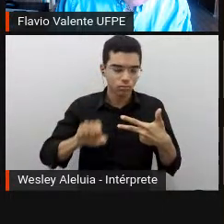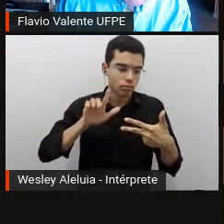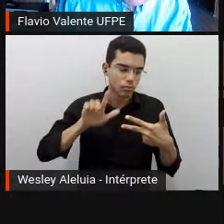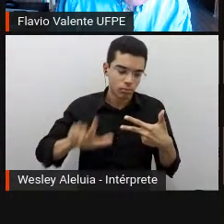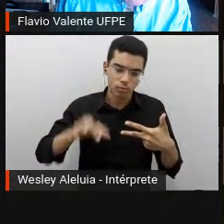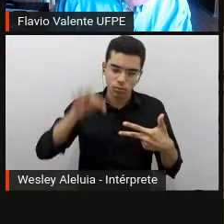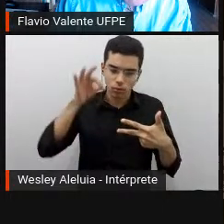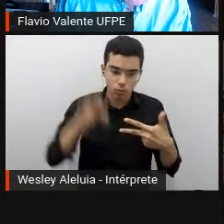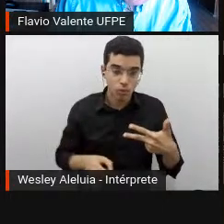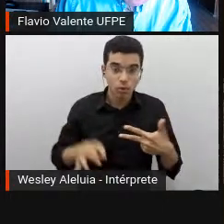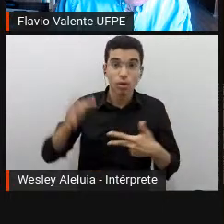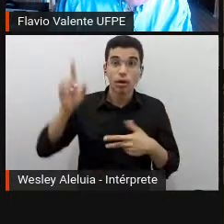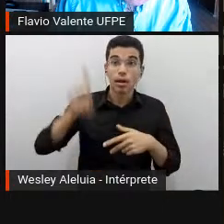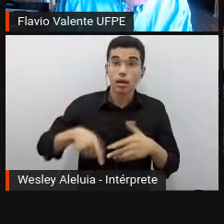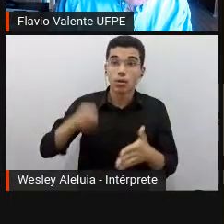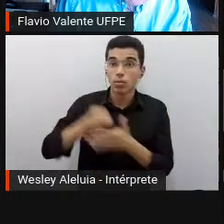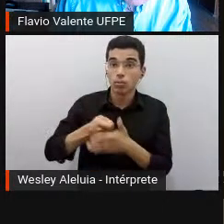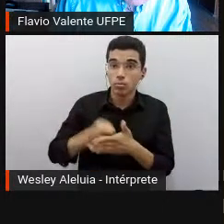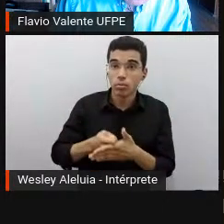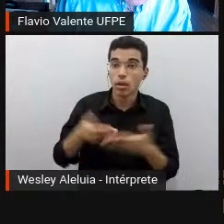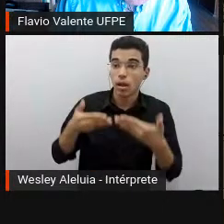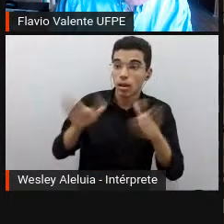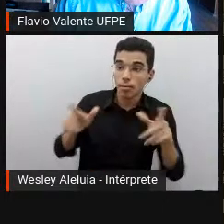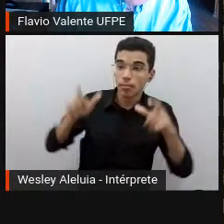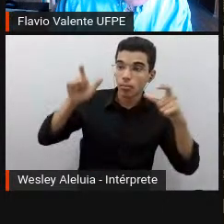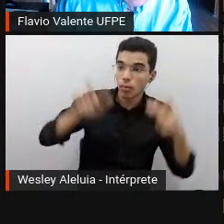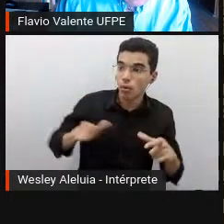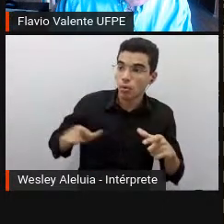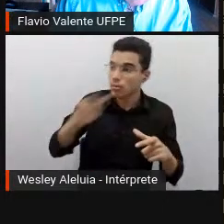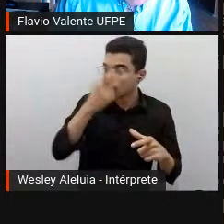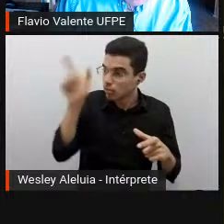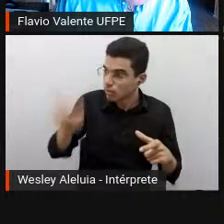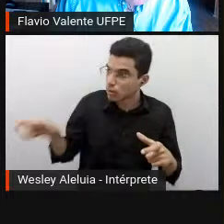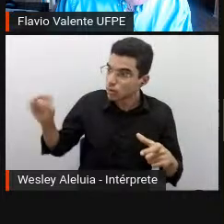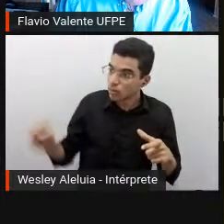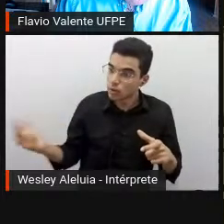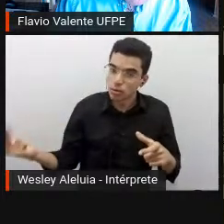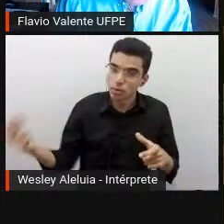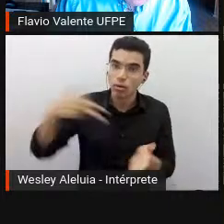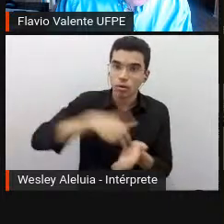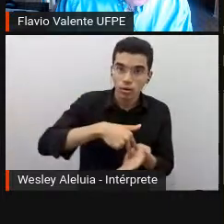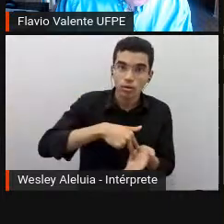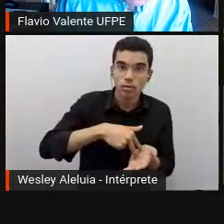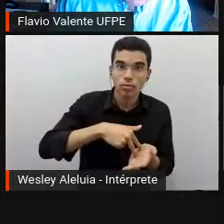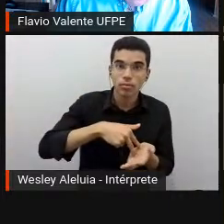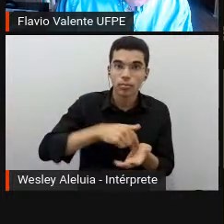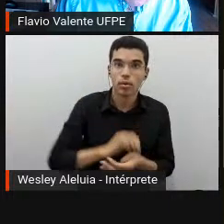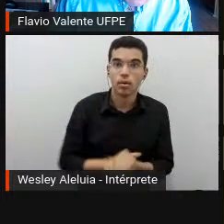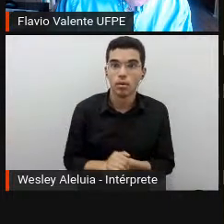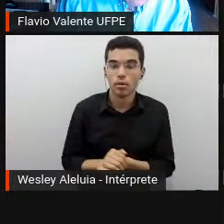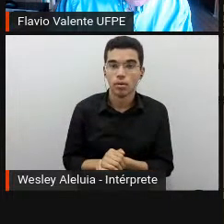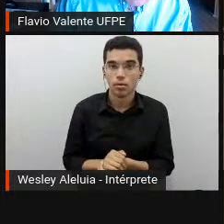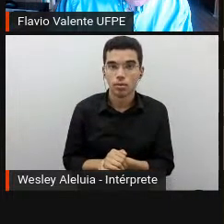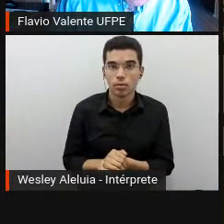cobrar esses seus direitos junto a essas instituições. Para o próximo.